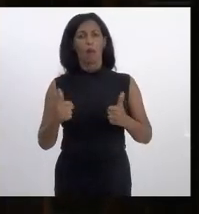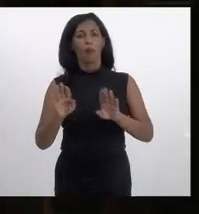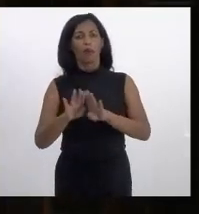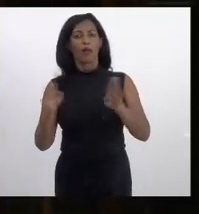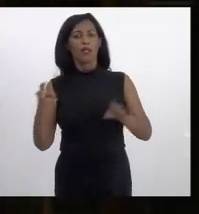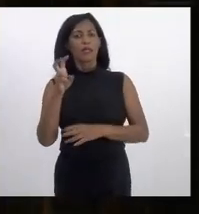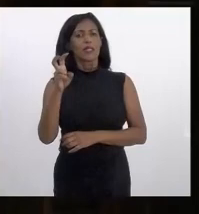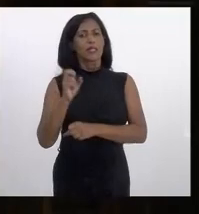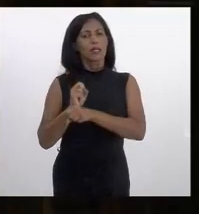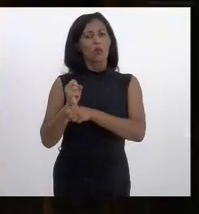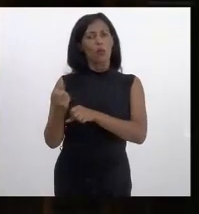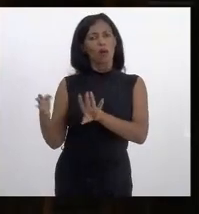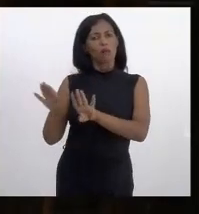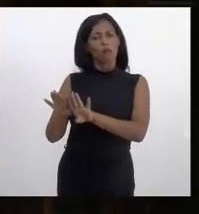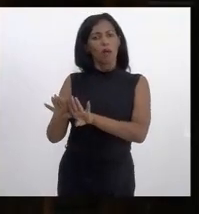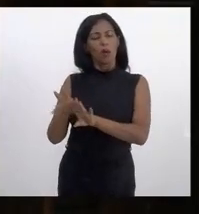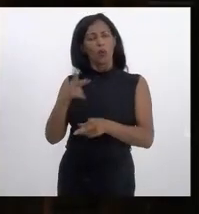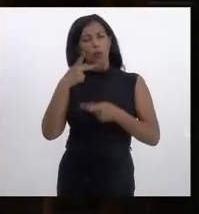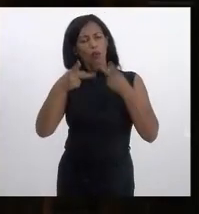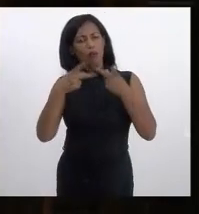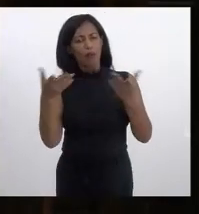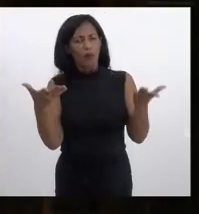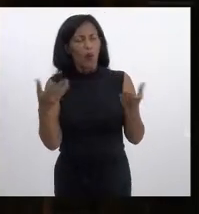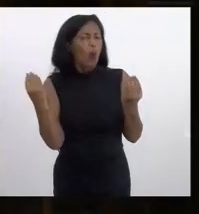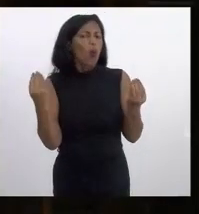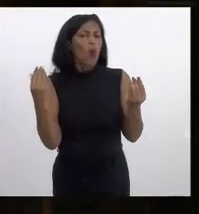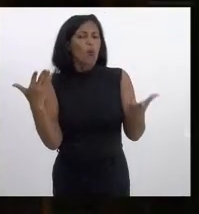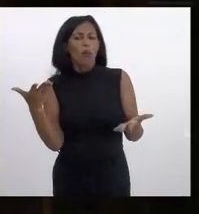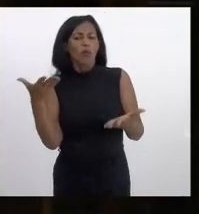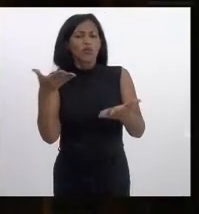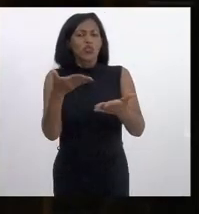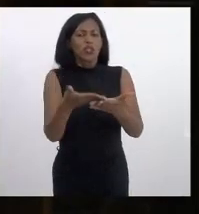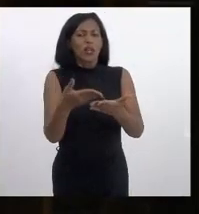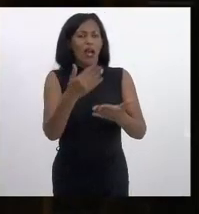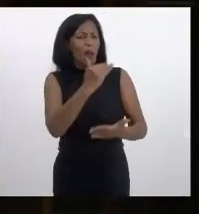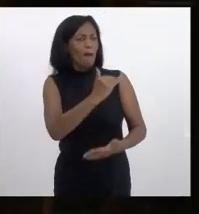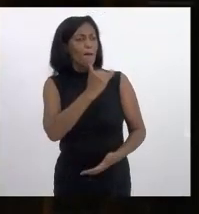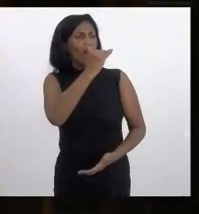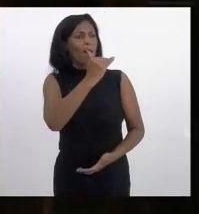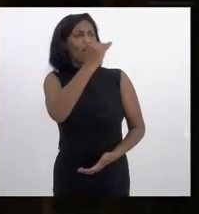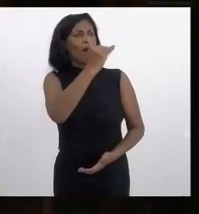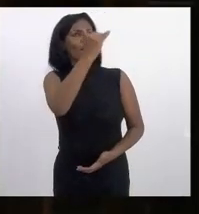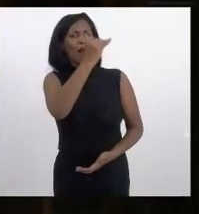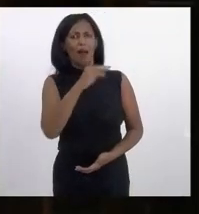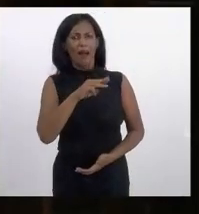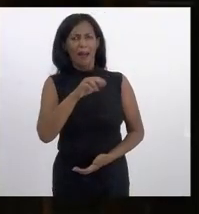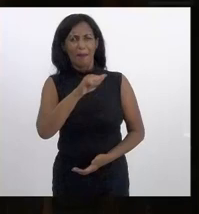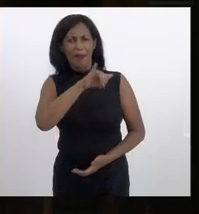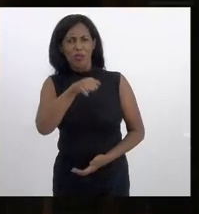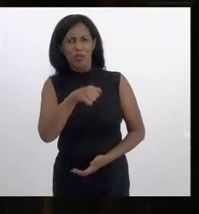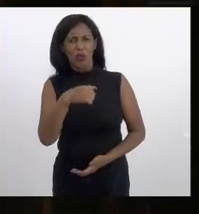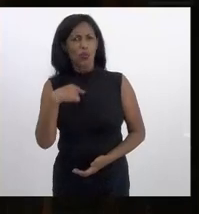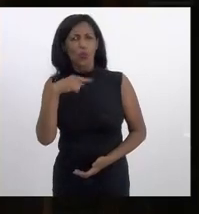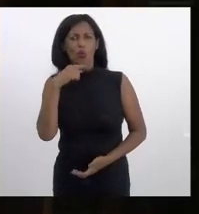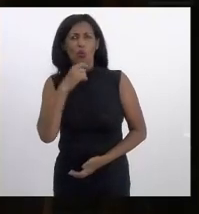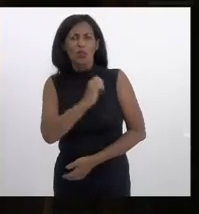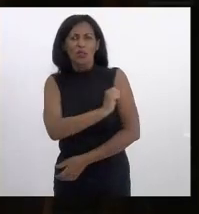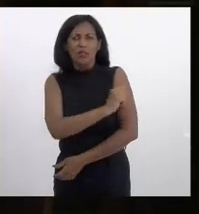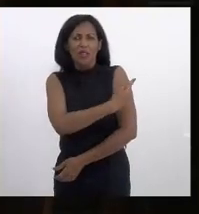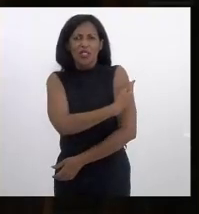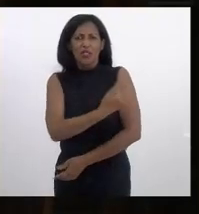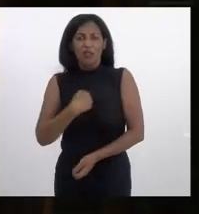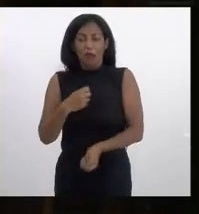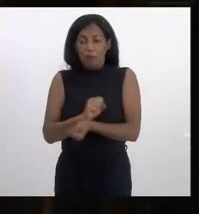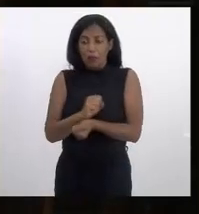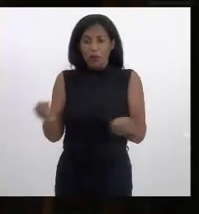anos então que foi falado aqui Deputado Como eu posso chegar a Major se nem primeiro sarjeta eu saio oi para mim se